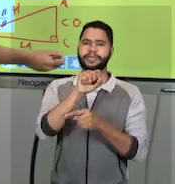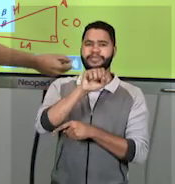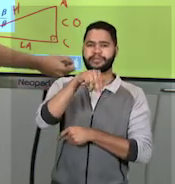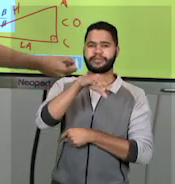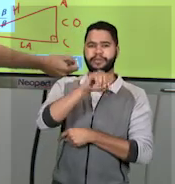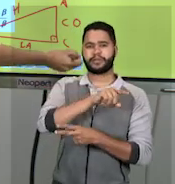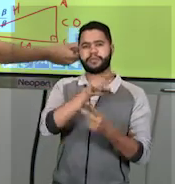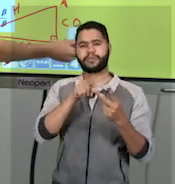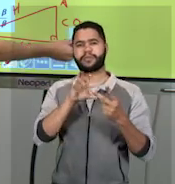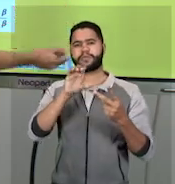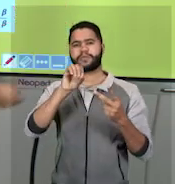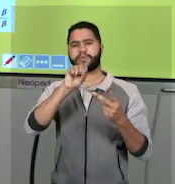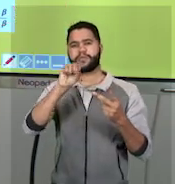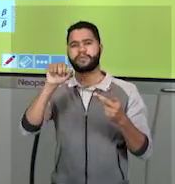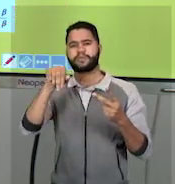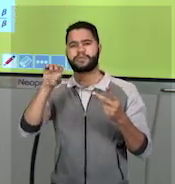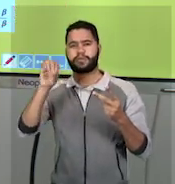relembrar.